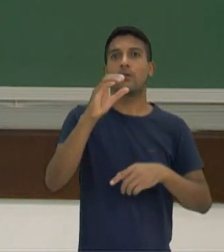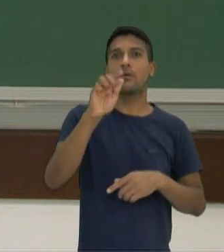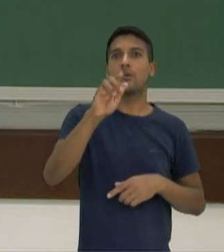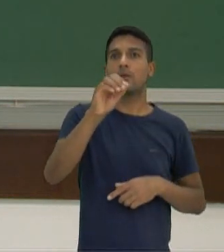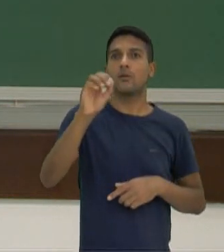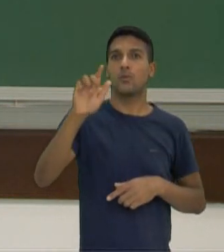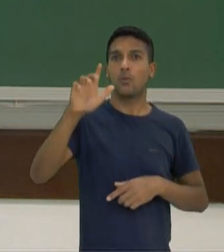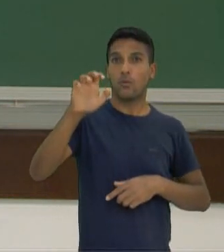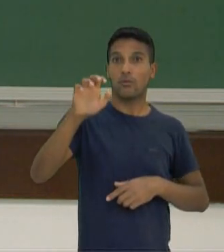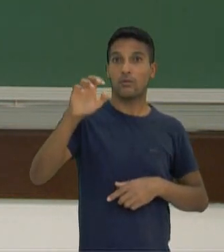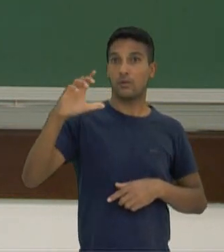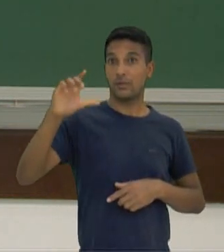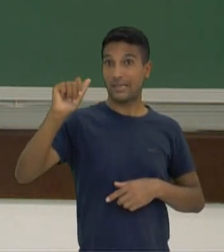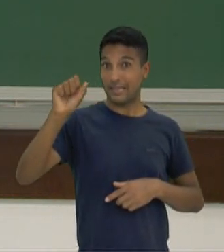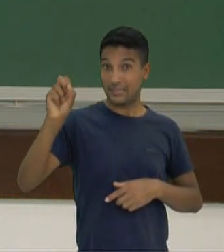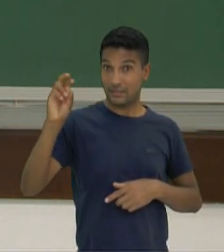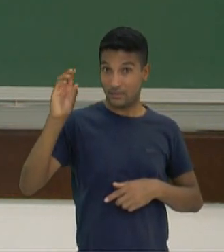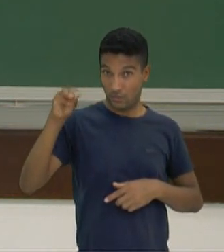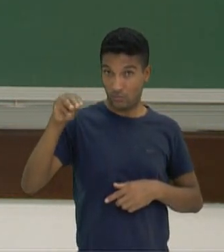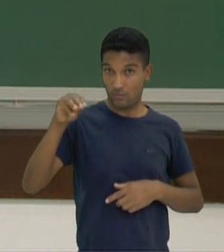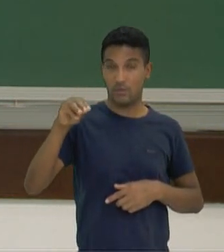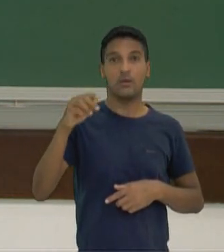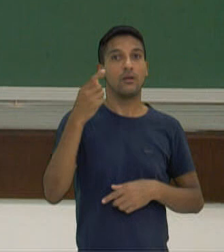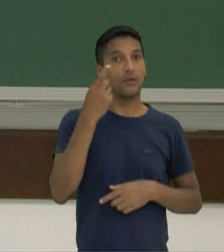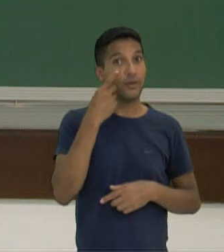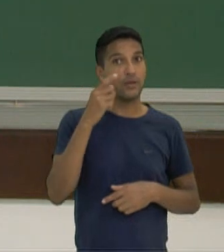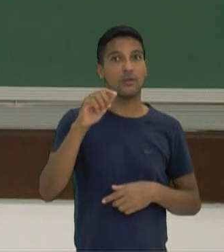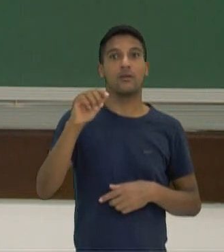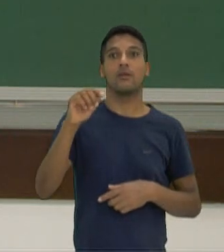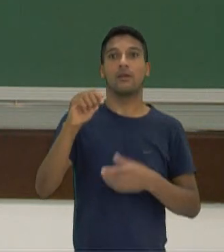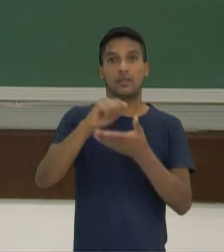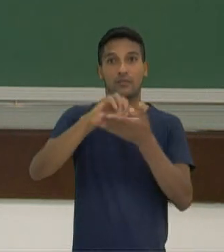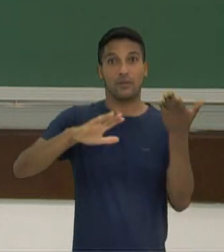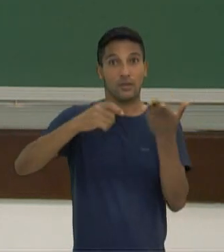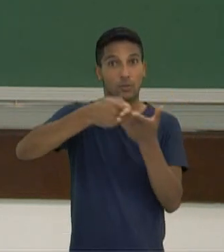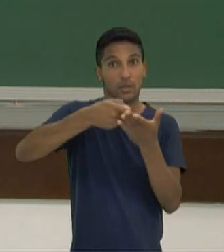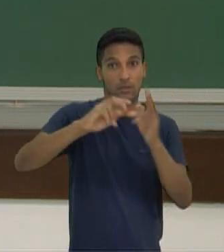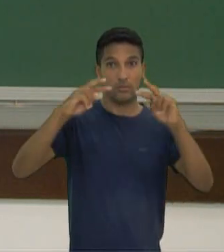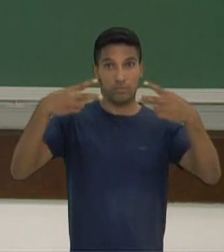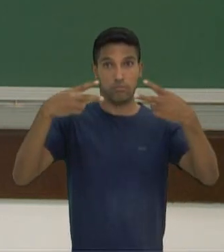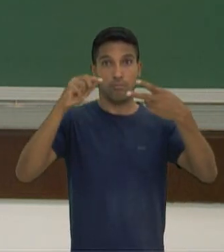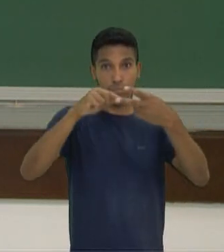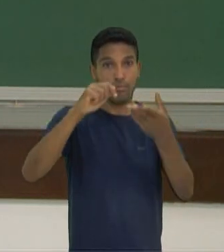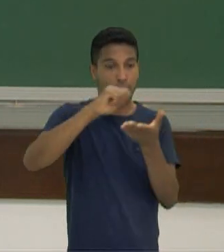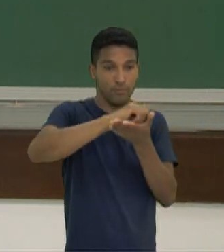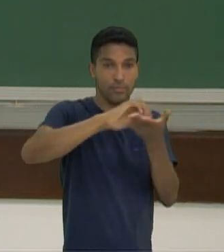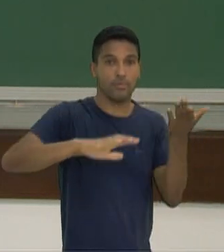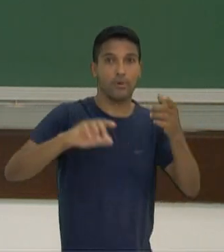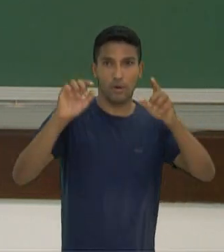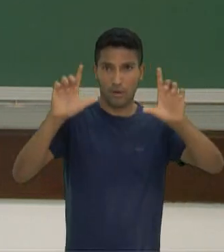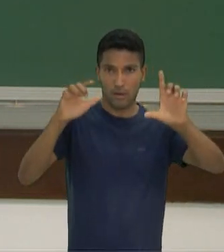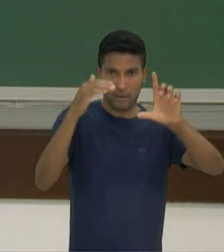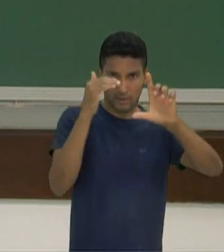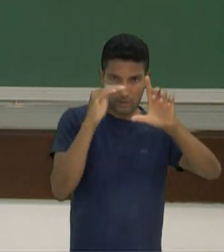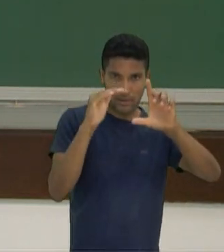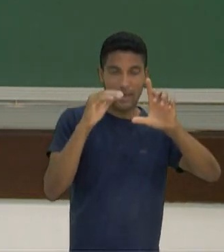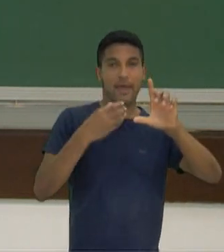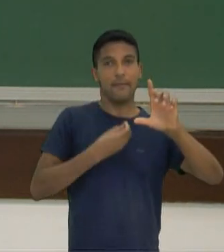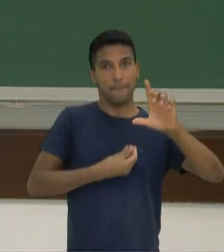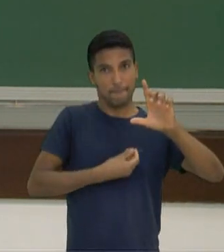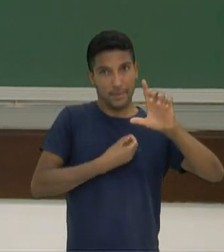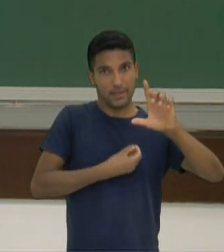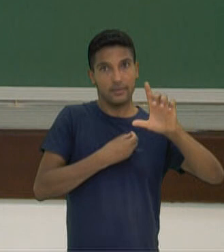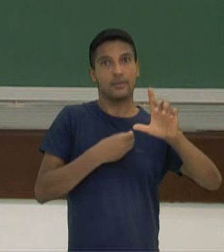obrigatória deve ser respondida. Através dela, você registra a sua presença na aula. Então, não fique com faltas. Lembrando, responda